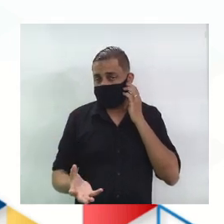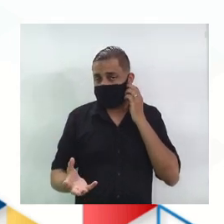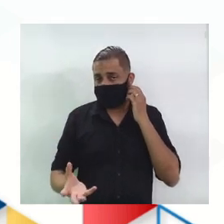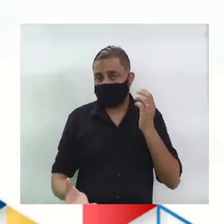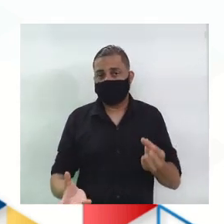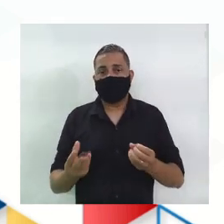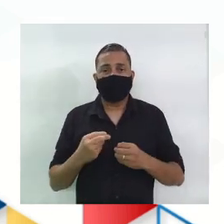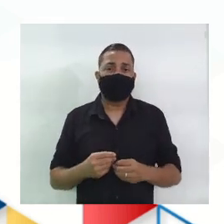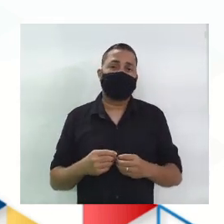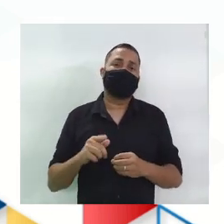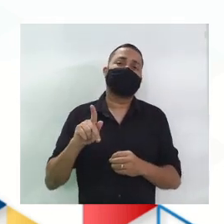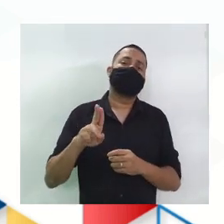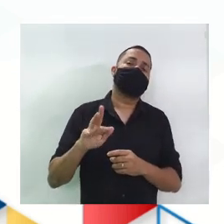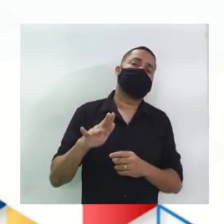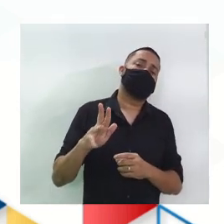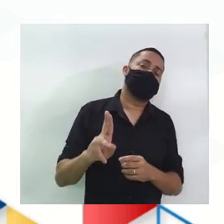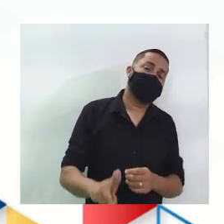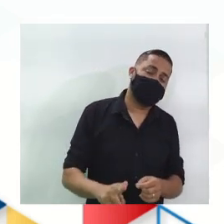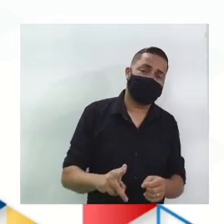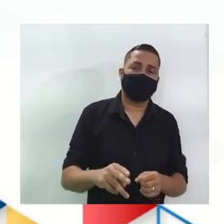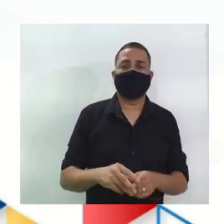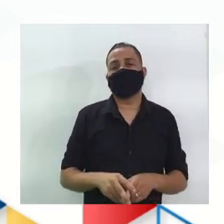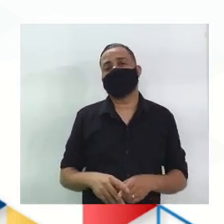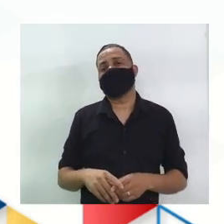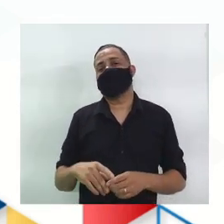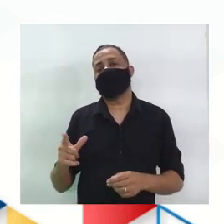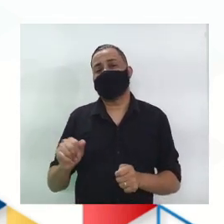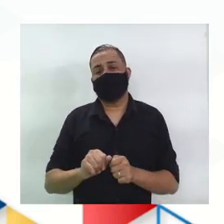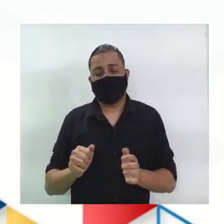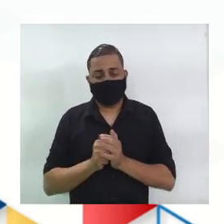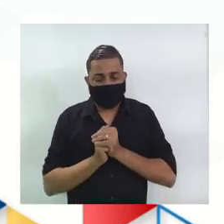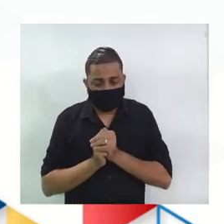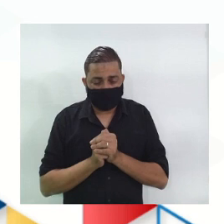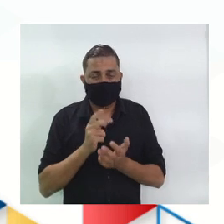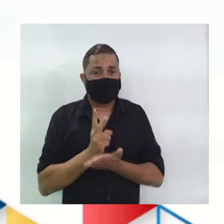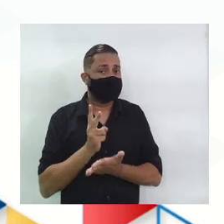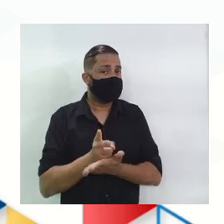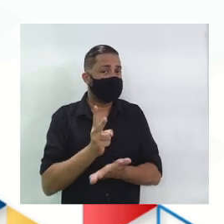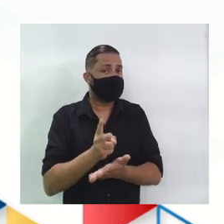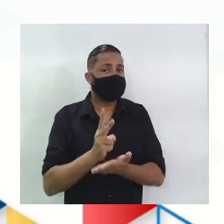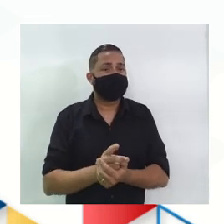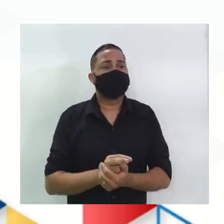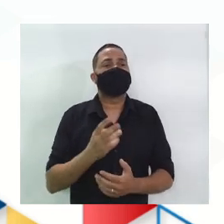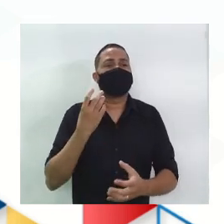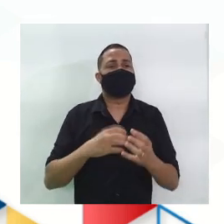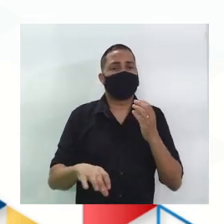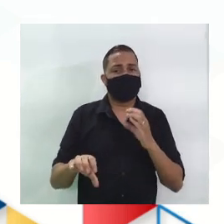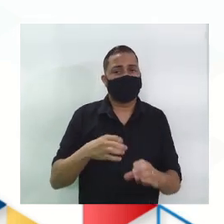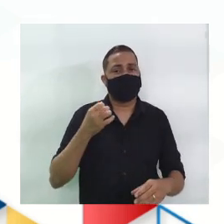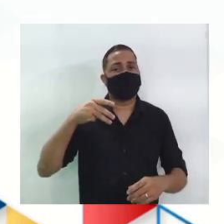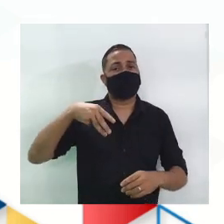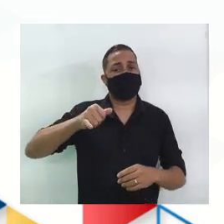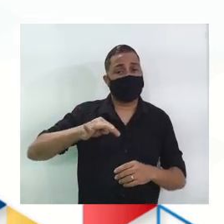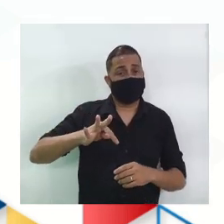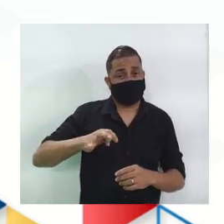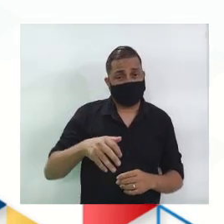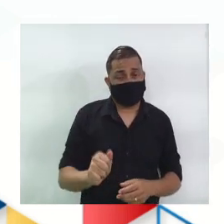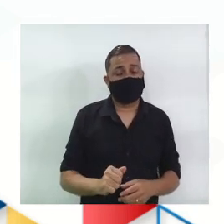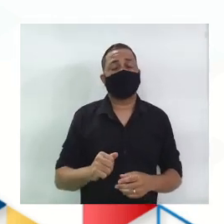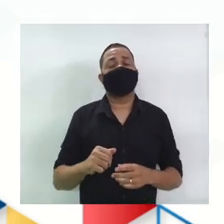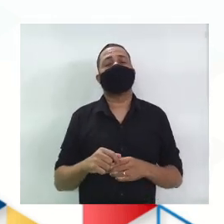seu guru um japa e faz o voto de todos os dias cantar os mantras e